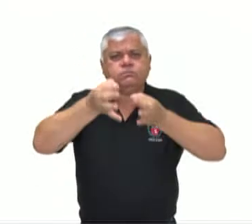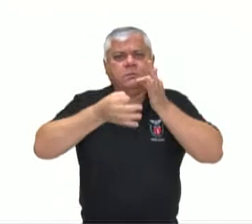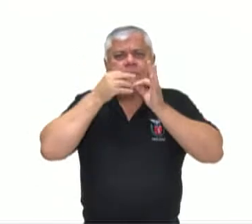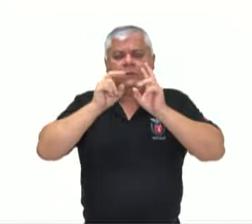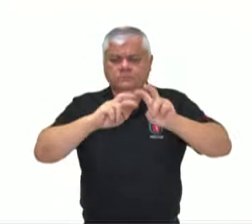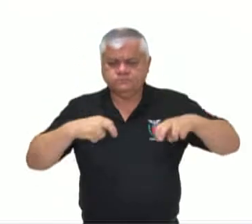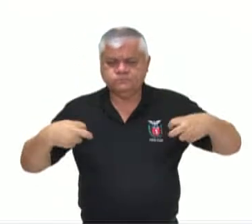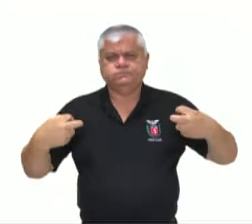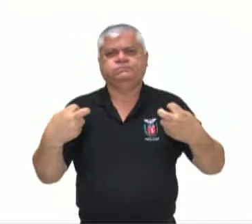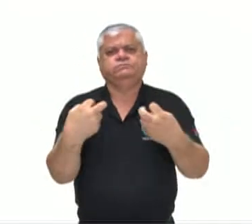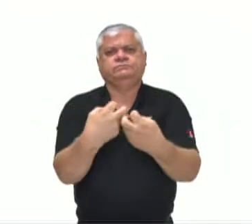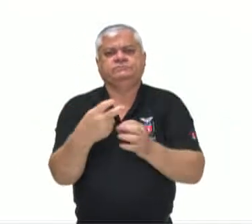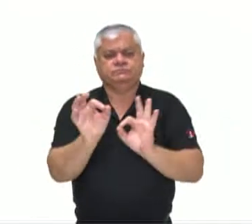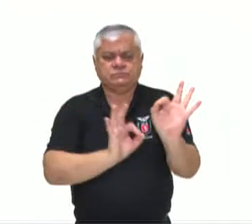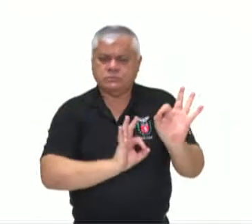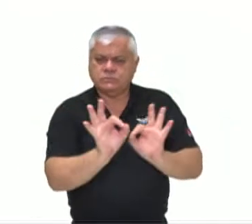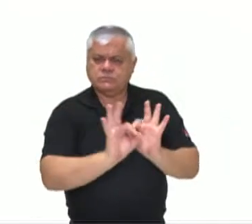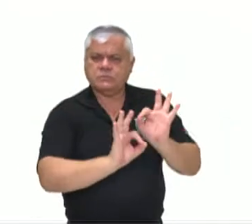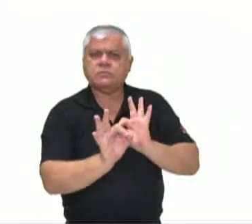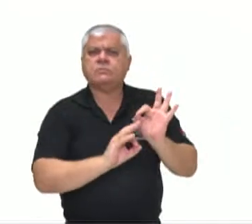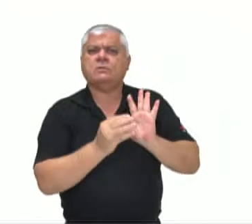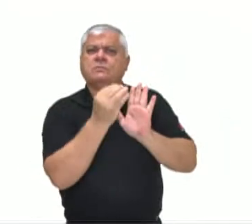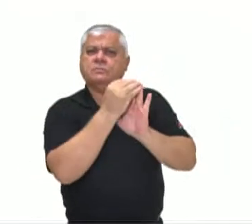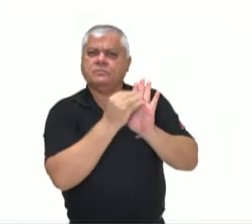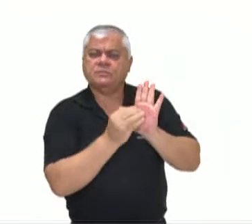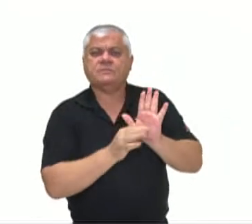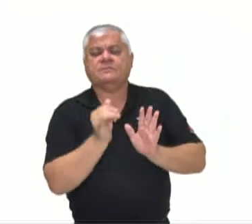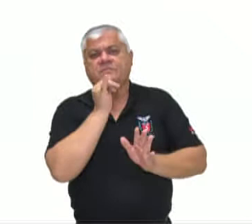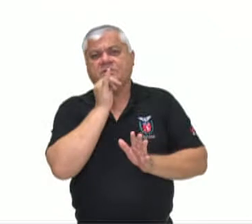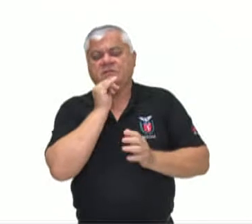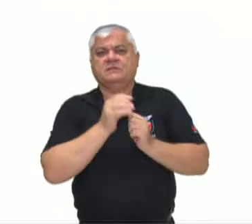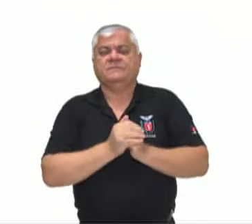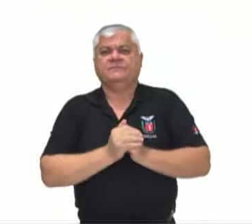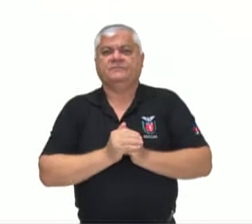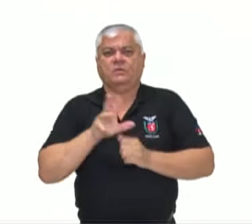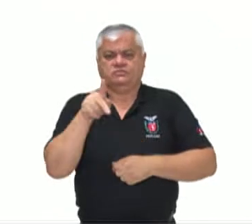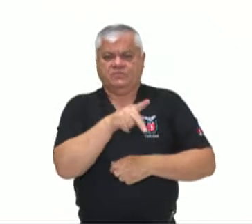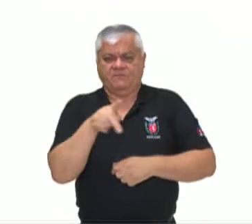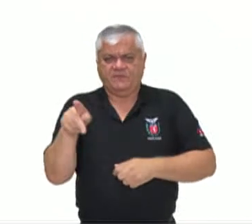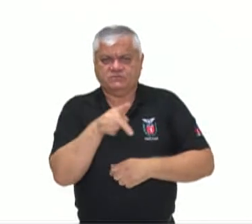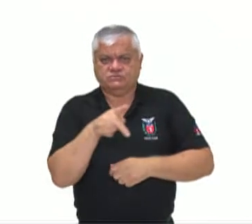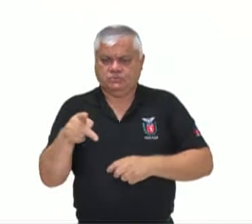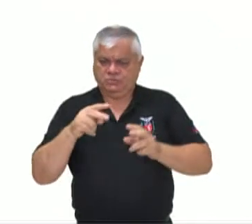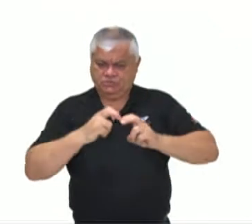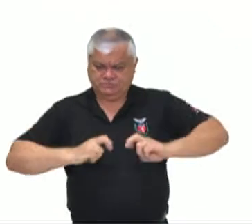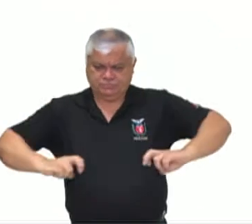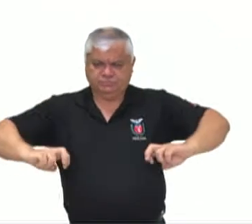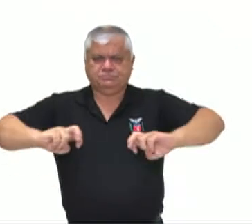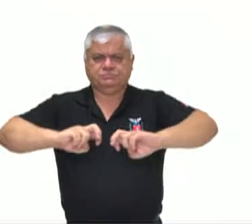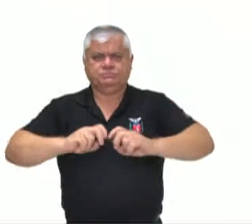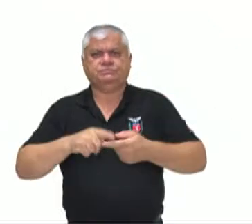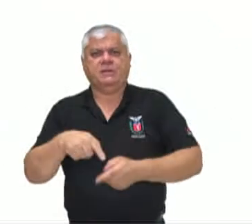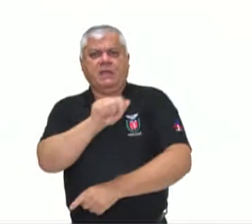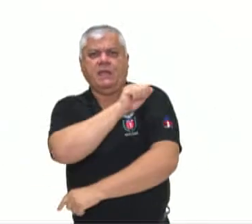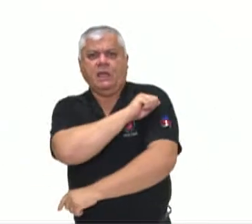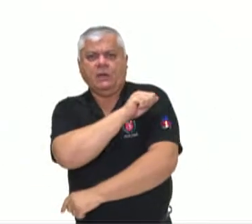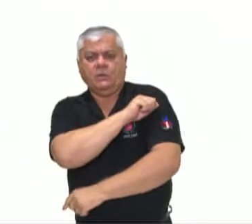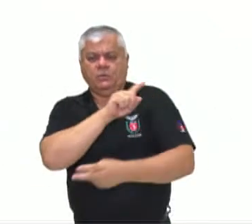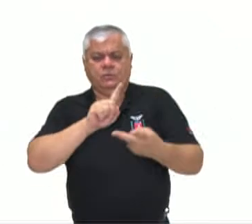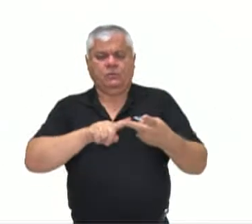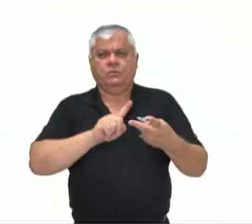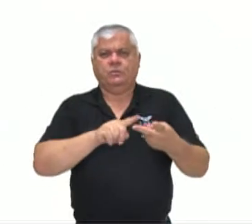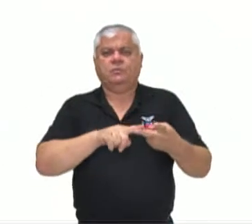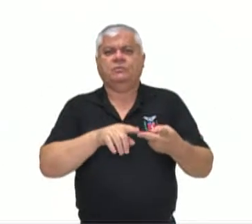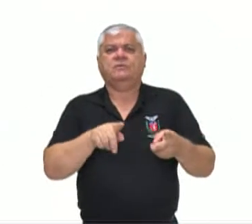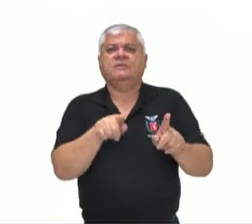que compõem a escola, como, por exemplo, corpo docente, os professores, os alunos, corpo